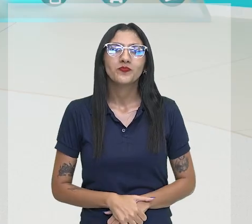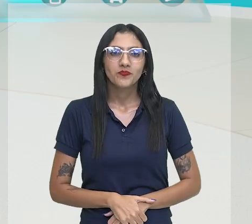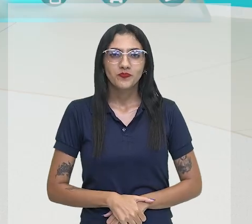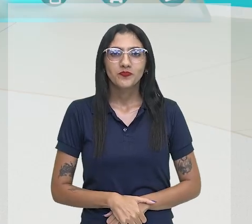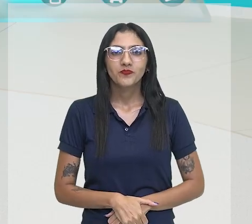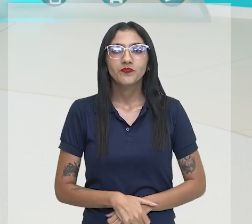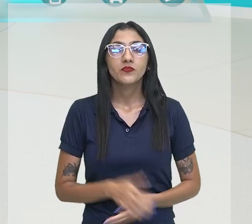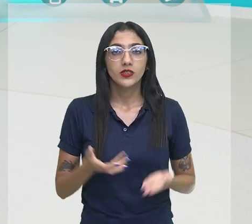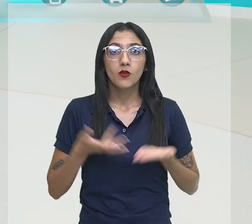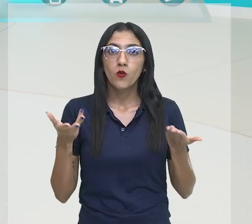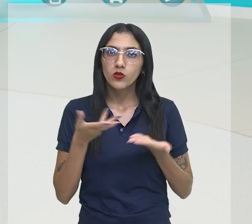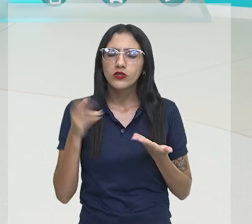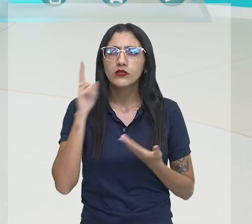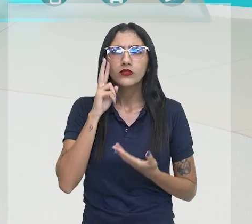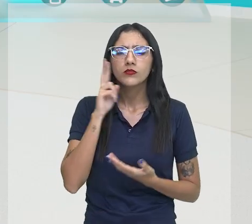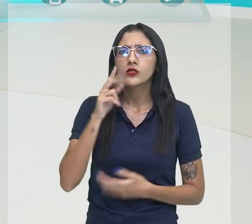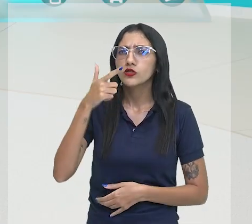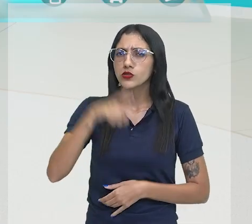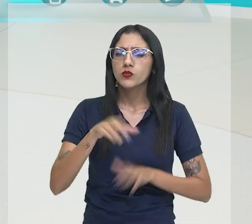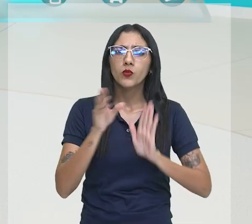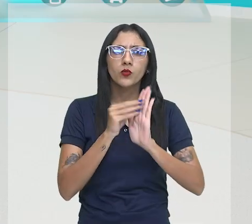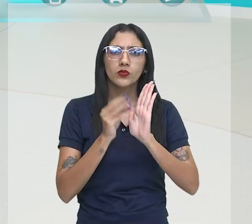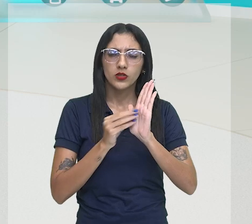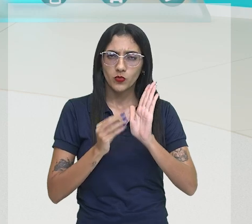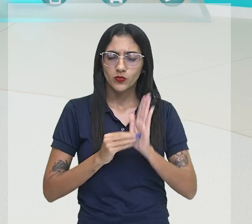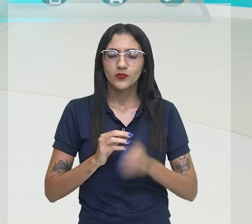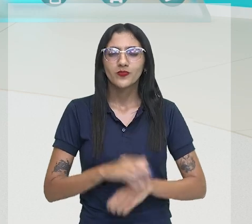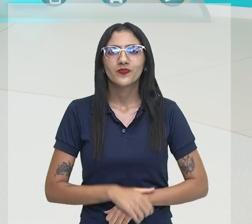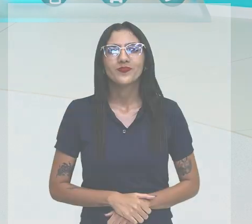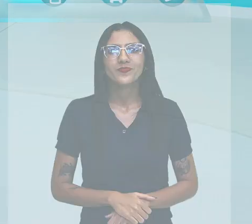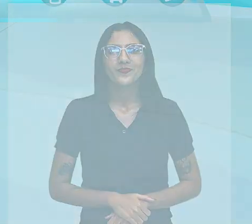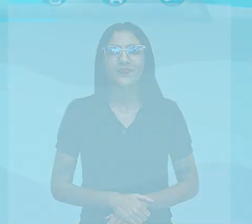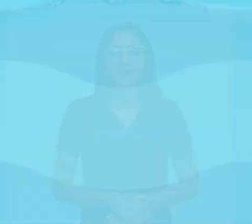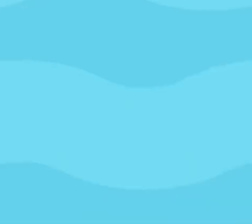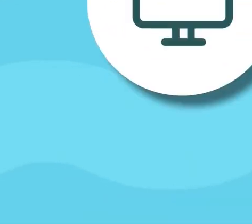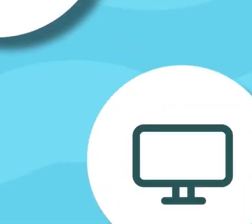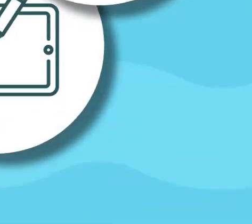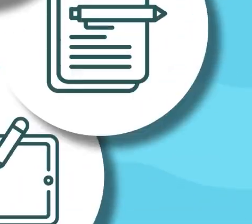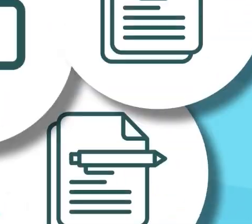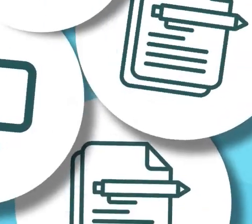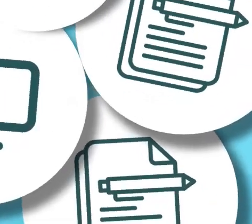Então, nós vamos revisitar os conteúdos que nós vimos nesta unidade.